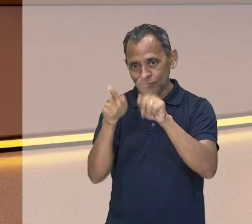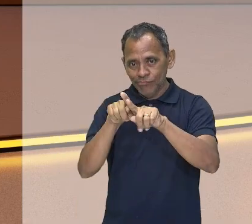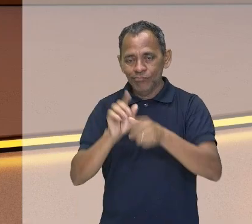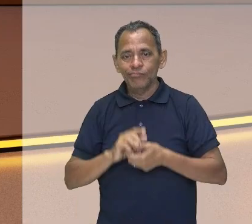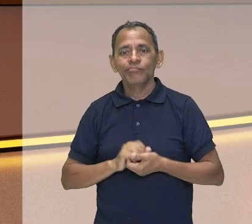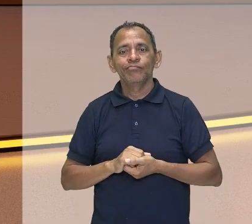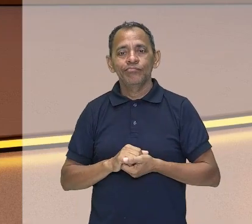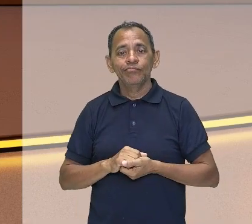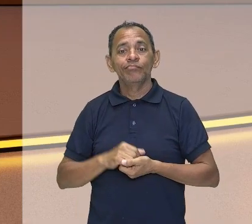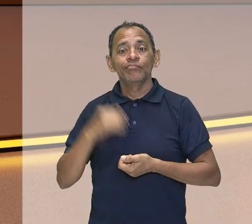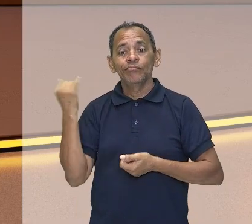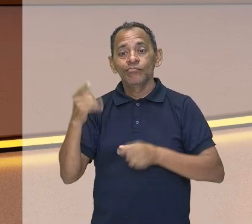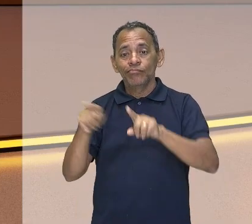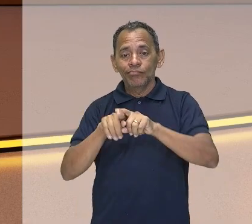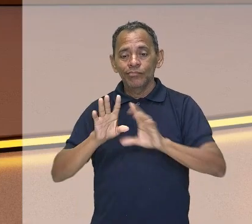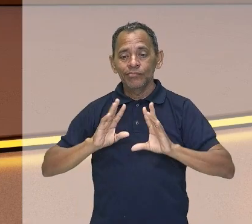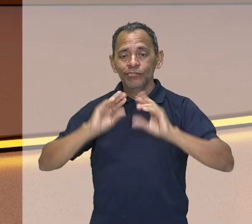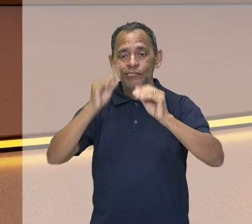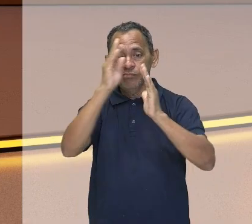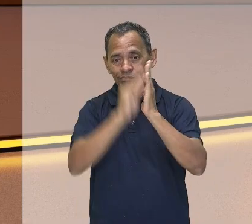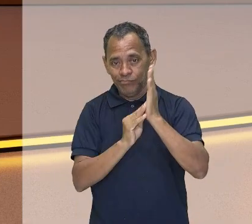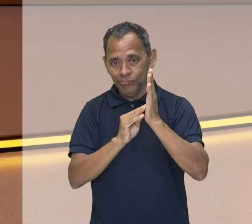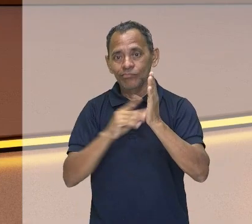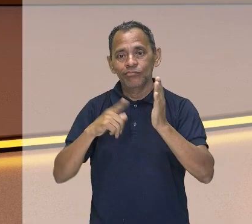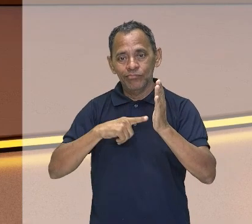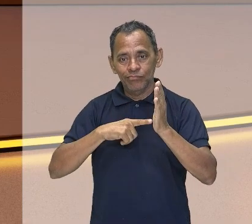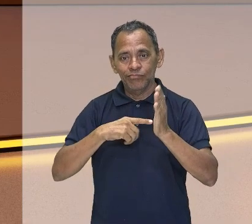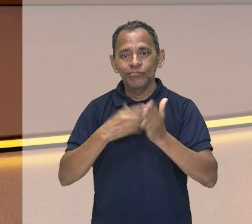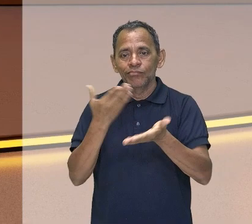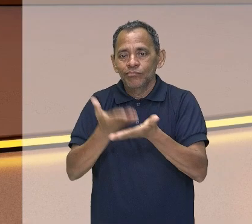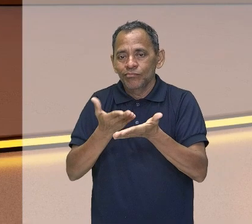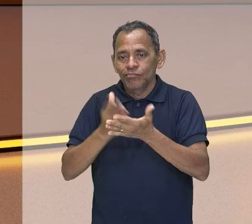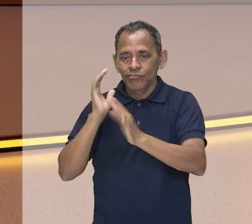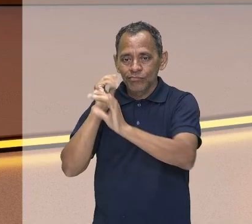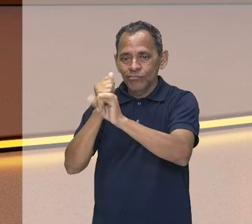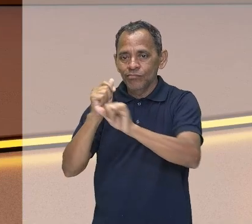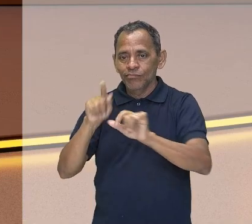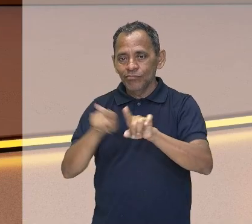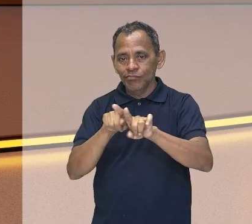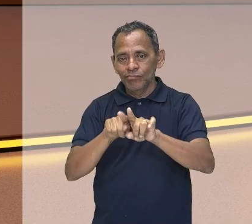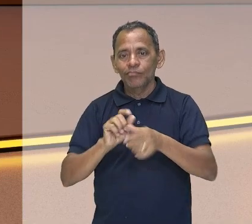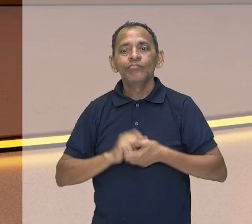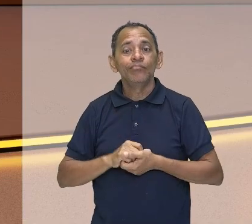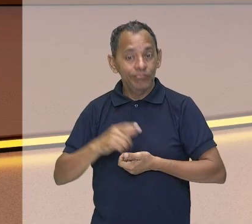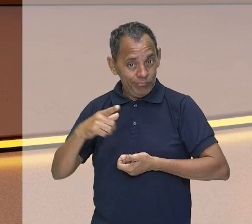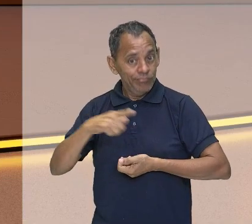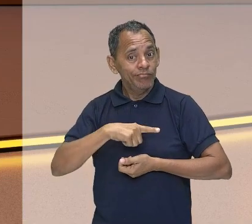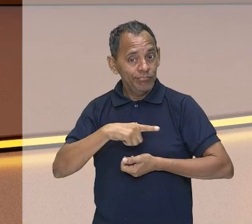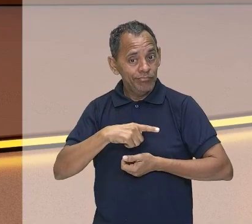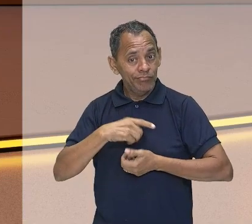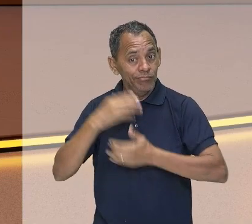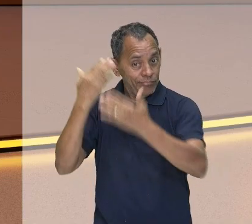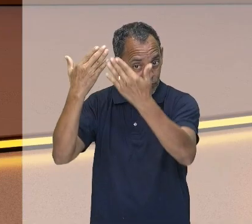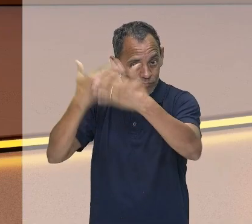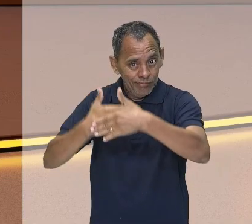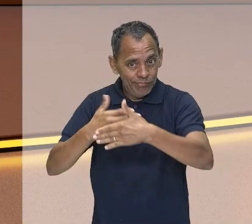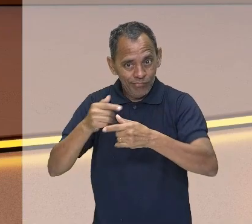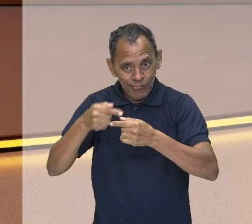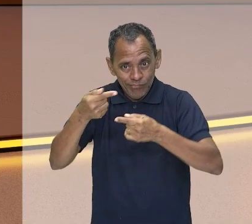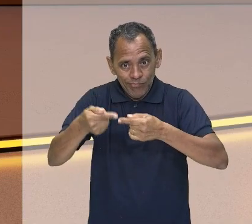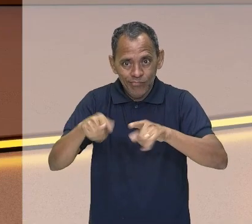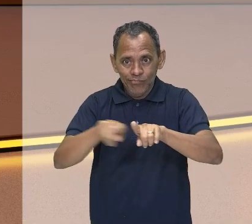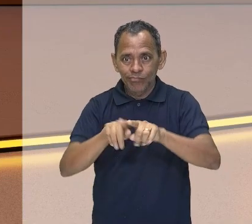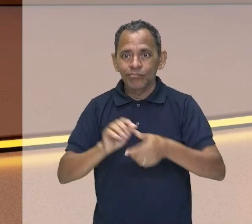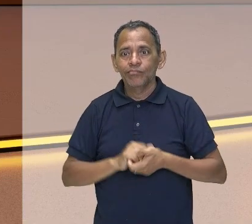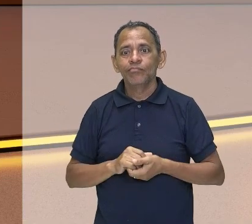os conteúdos que vocês irão ver durante esta aula de revisão, eles estarão presentes na avaliação de vocês. Portanto,